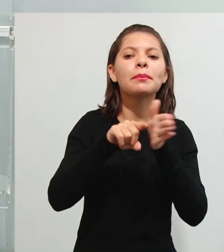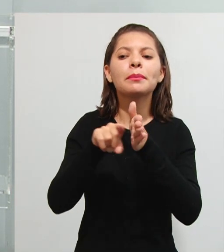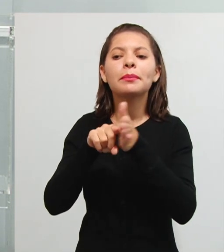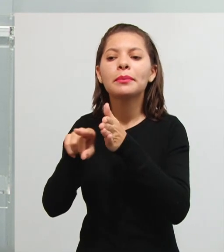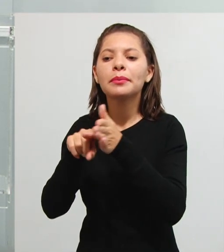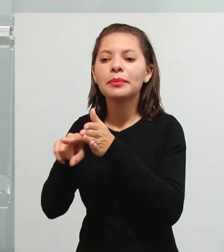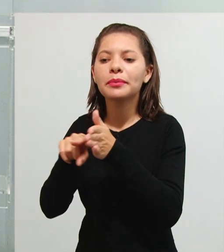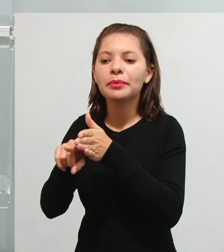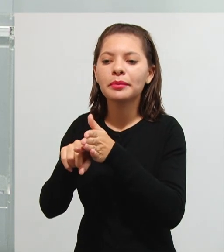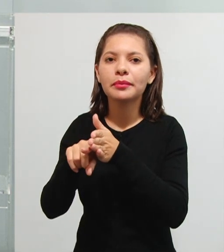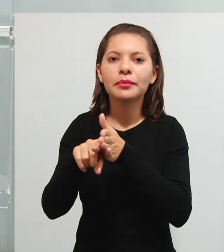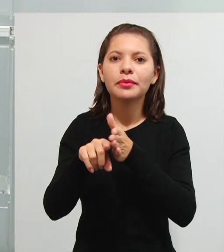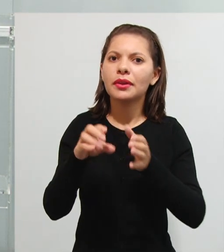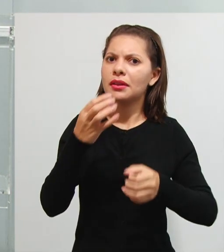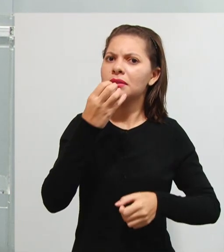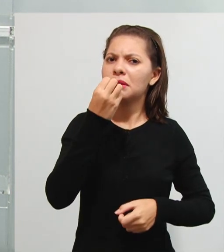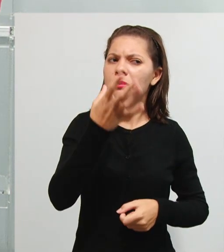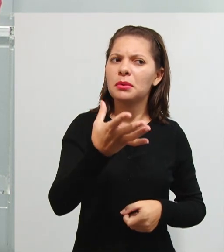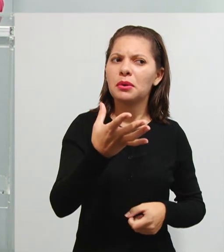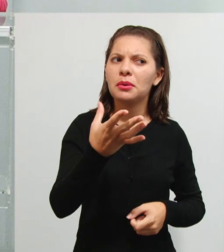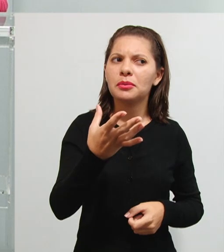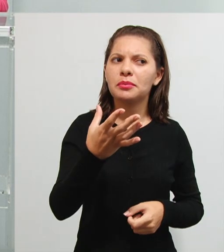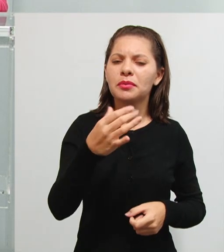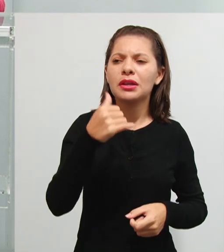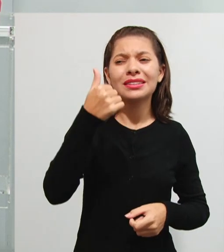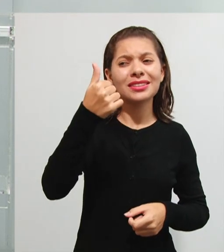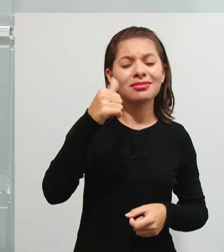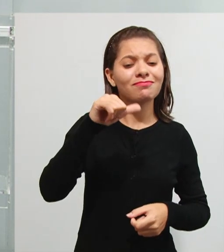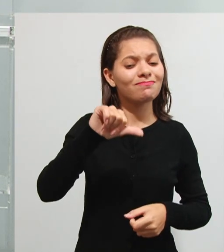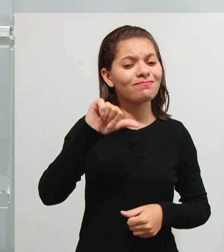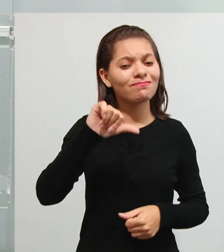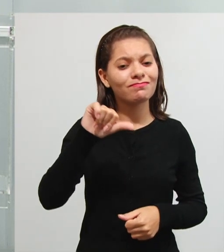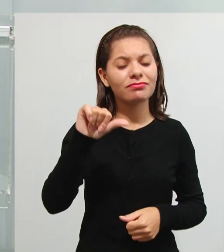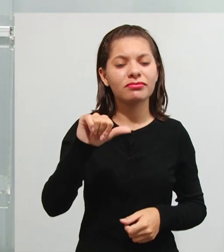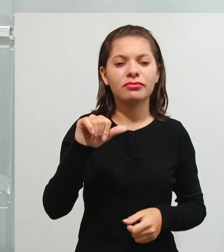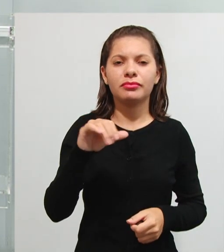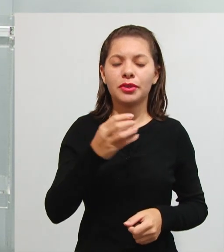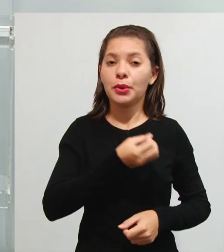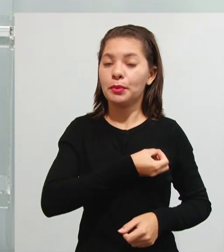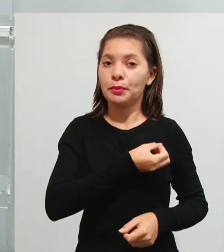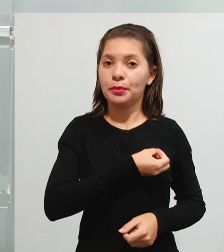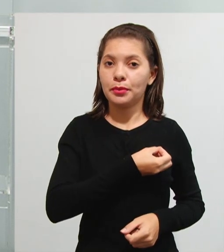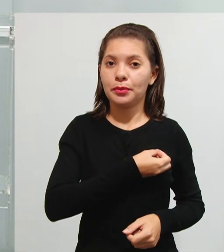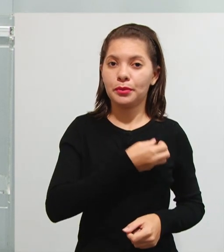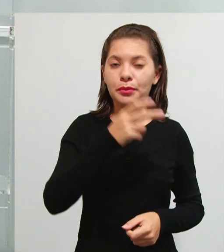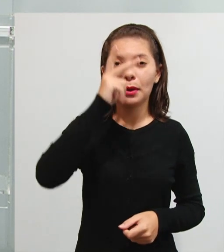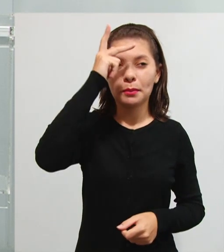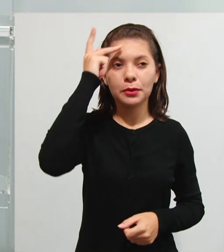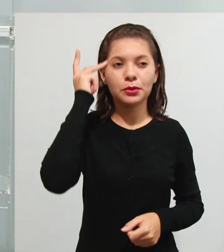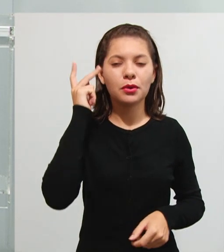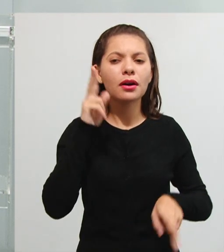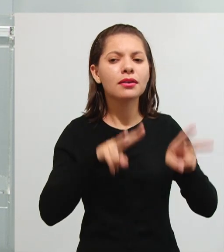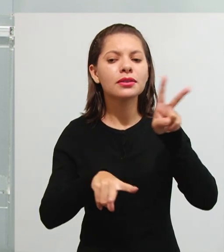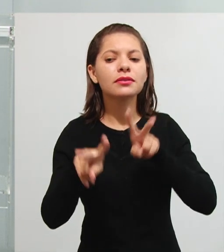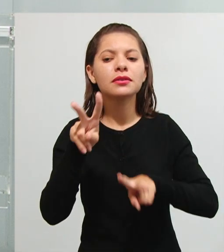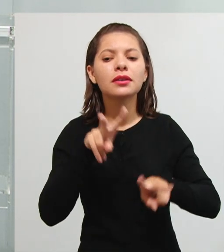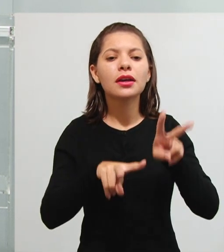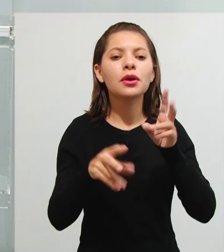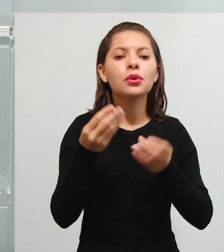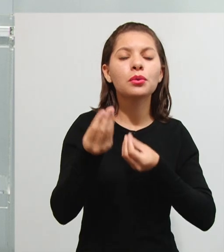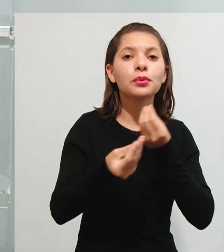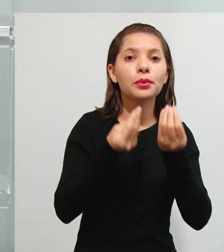que que precisa melhorar né atribuir uma pontuação para que a pessoa possa visualizar como é que ela tá indo